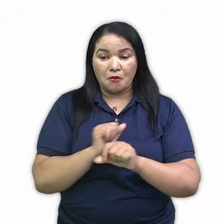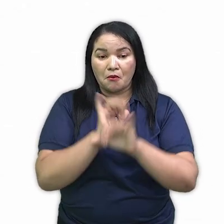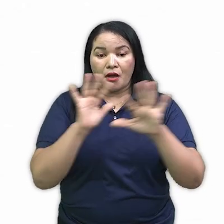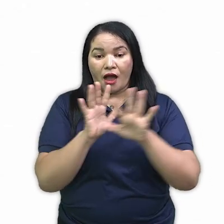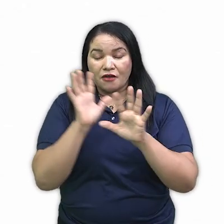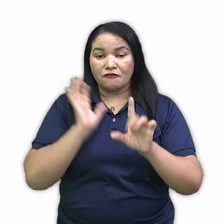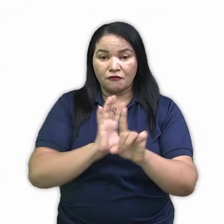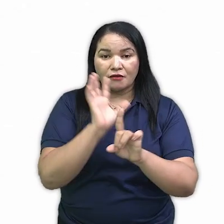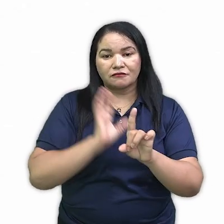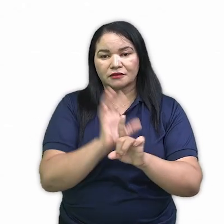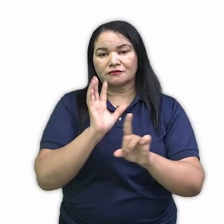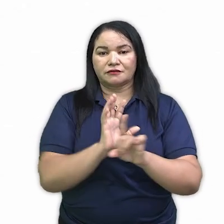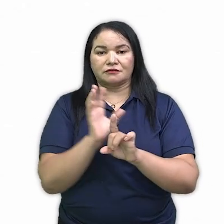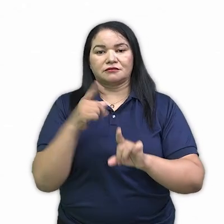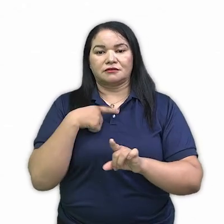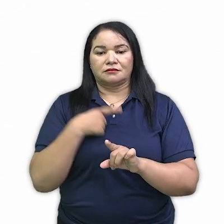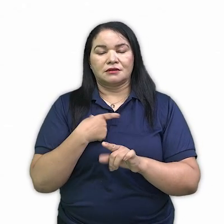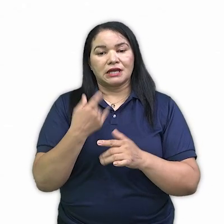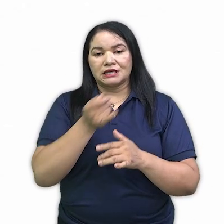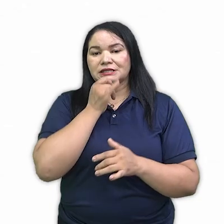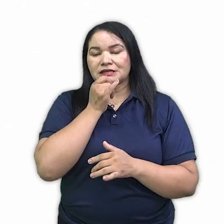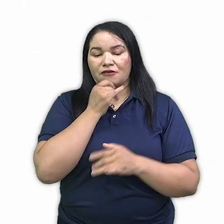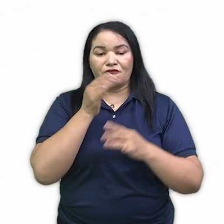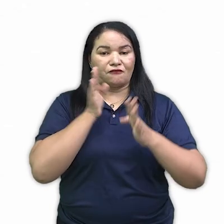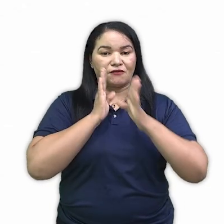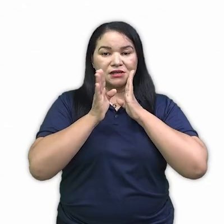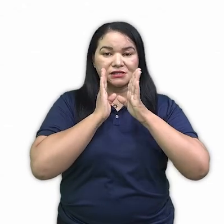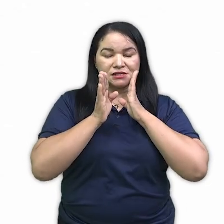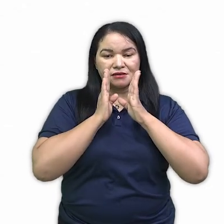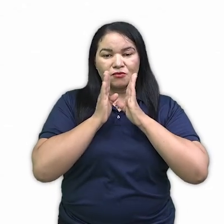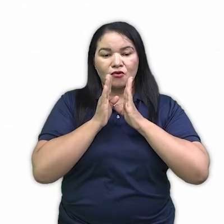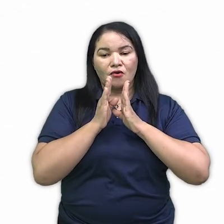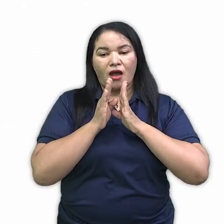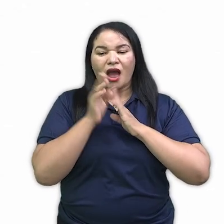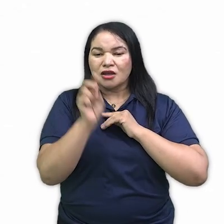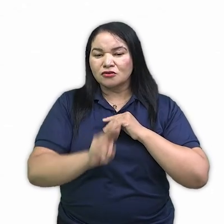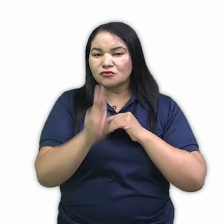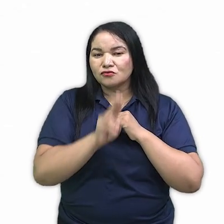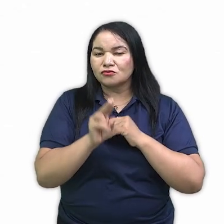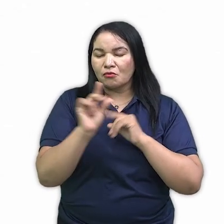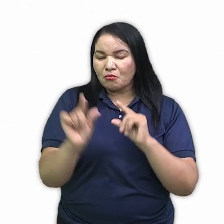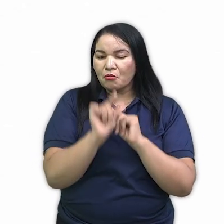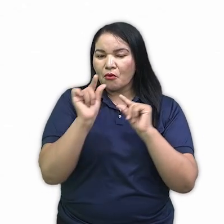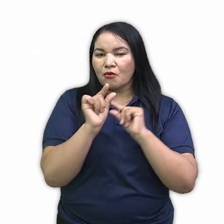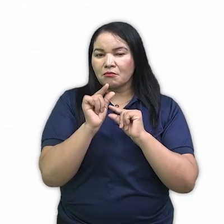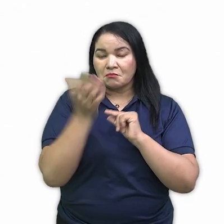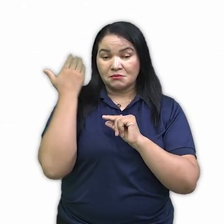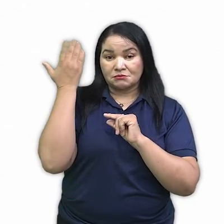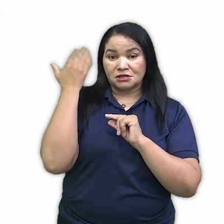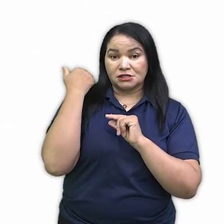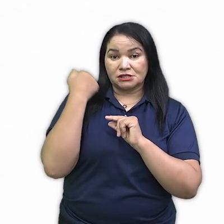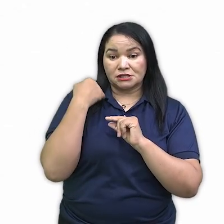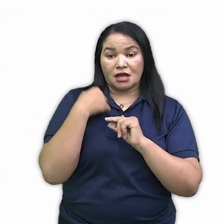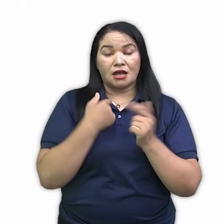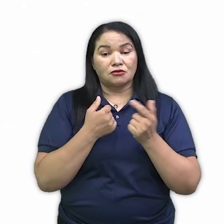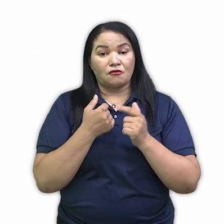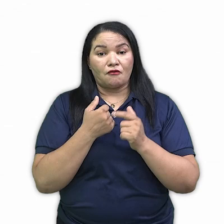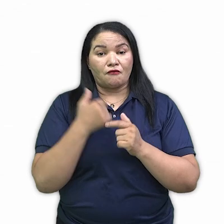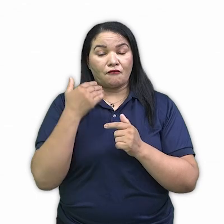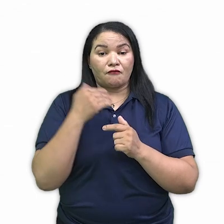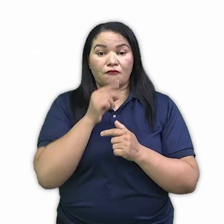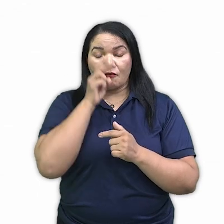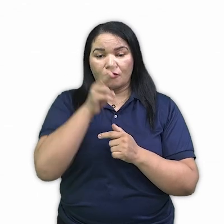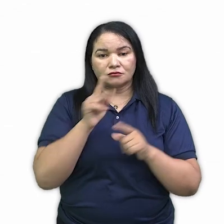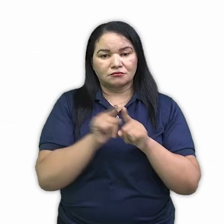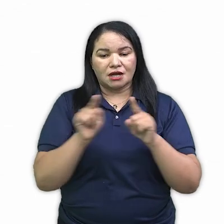profissão já, né? O Facebook hoje, por exemplo, ele figura como uma rede menos utilizada já. Foi muito forte alguns anos atrás, hoje